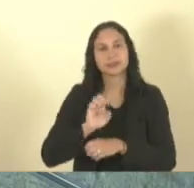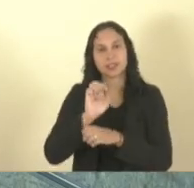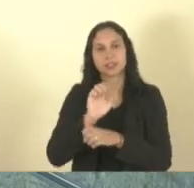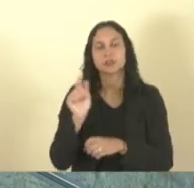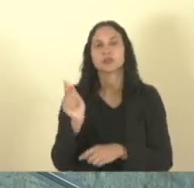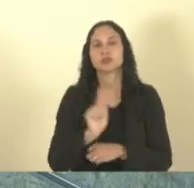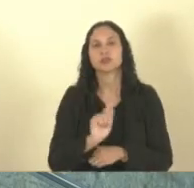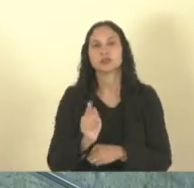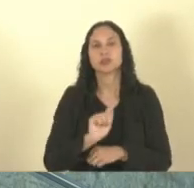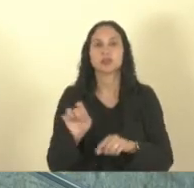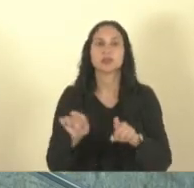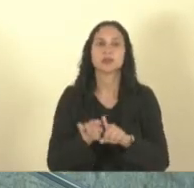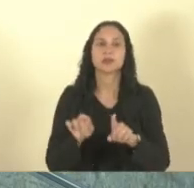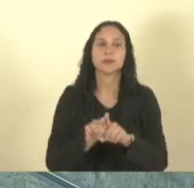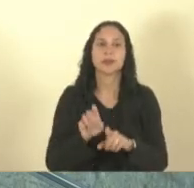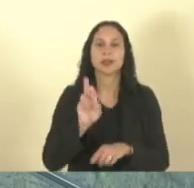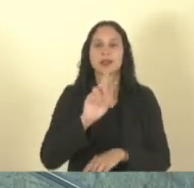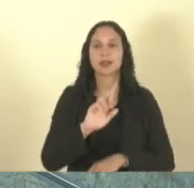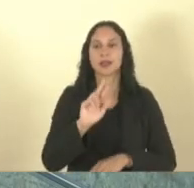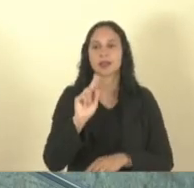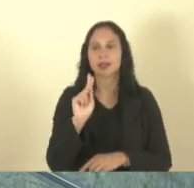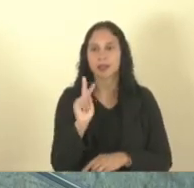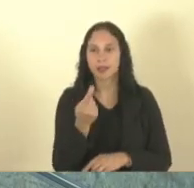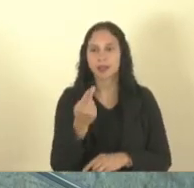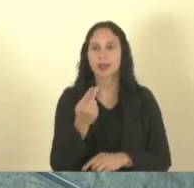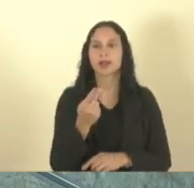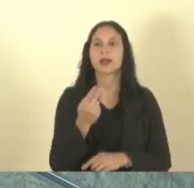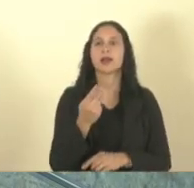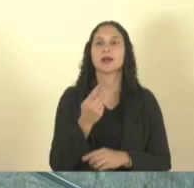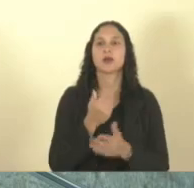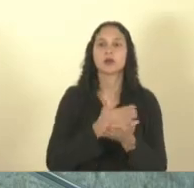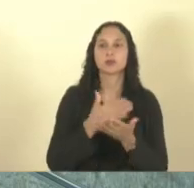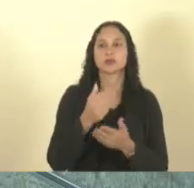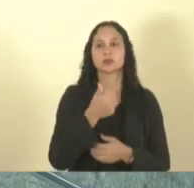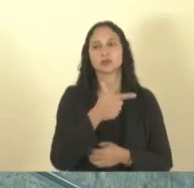Gestão e Recursos Humanos desde 2012.